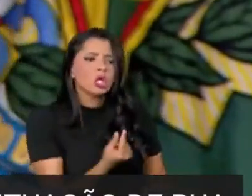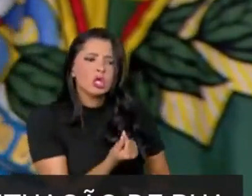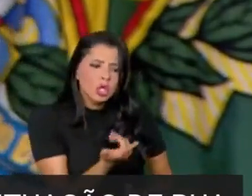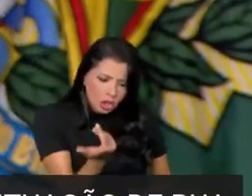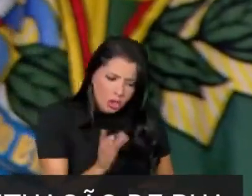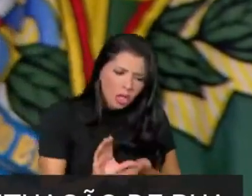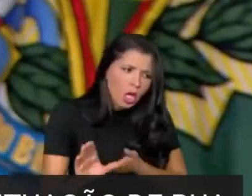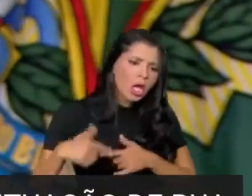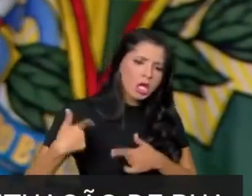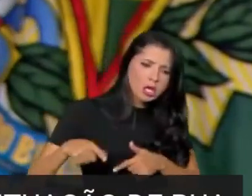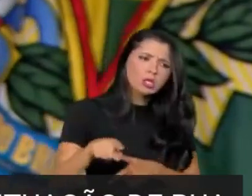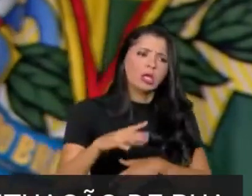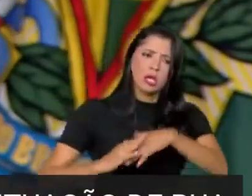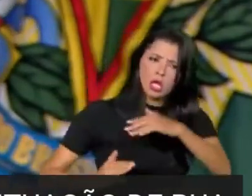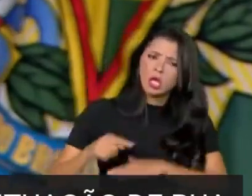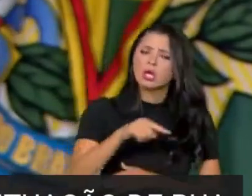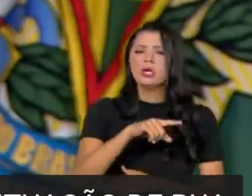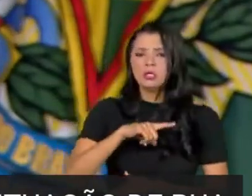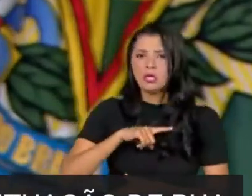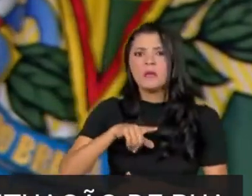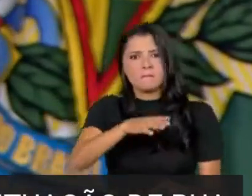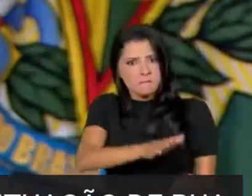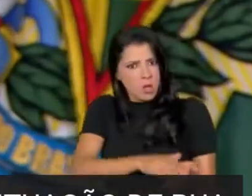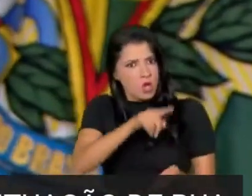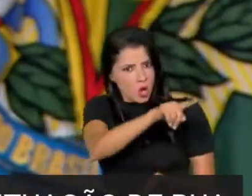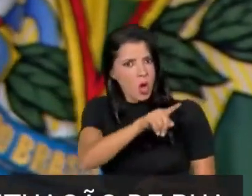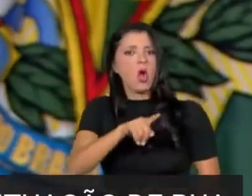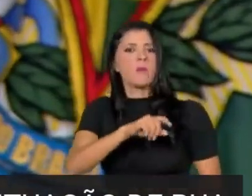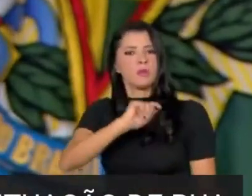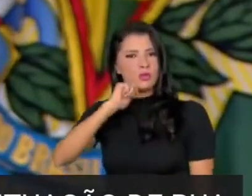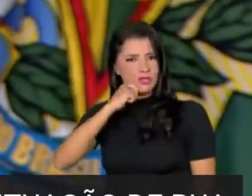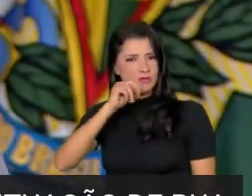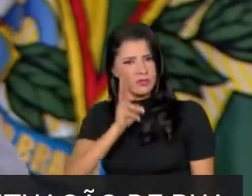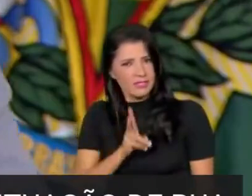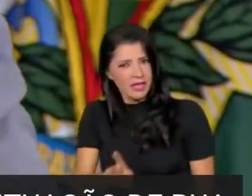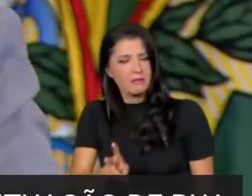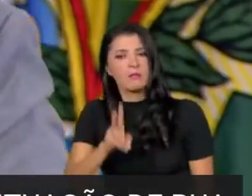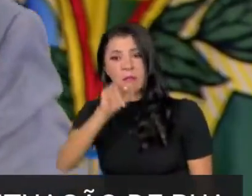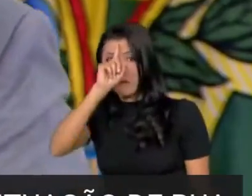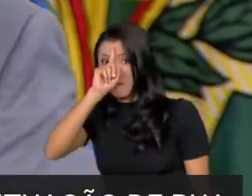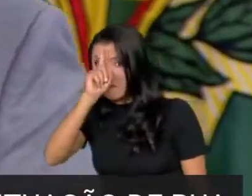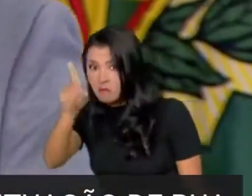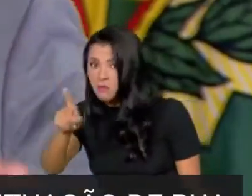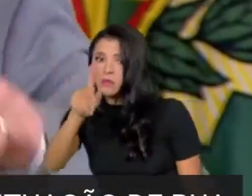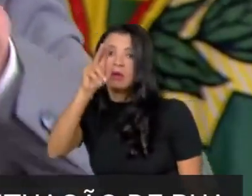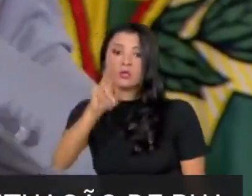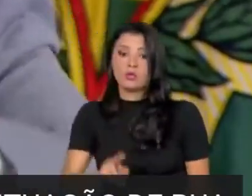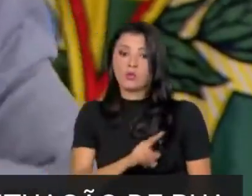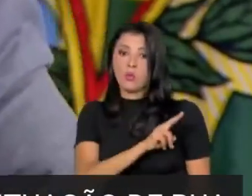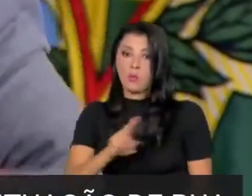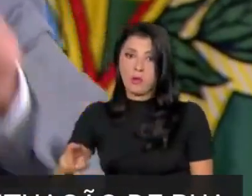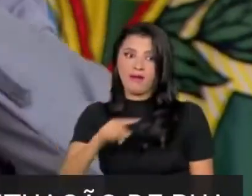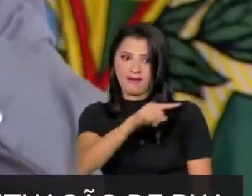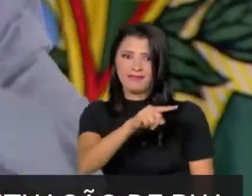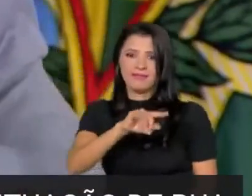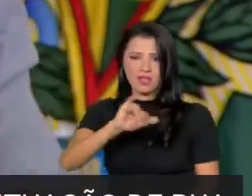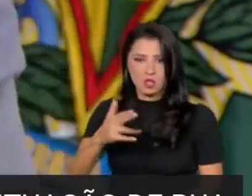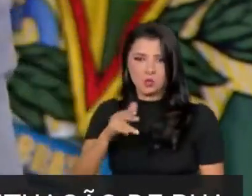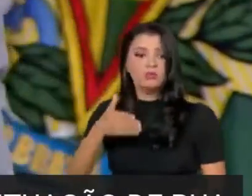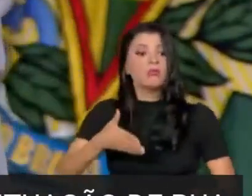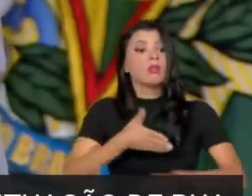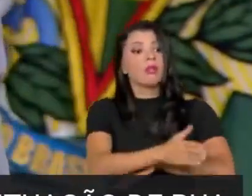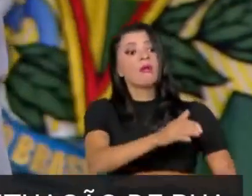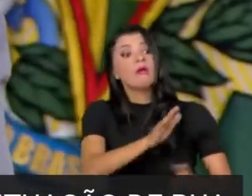Silvio todo dia. Manda o padre Júlio cobrar, manda os conselhos cobrar, porque se não cobrar,